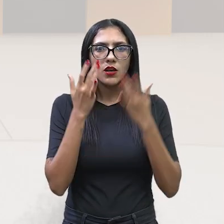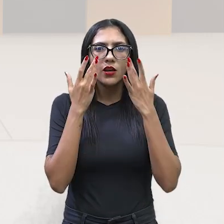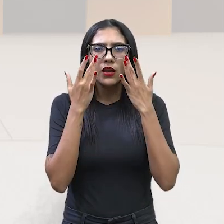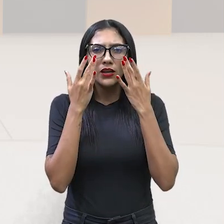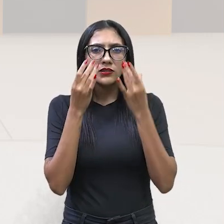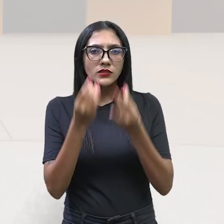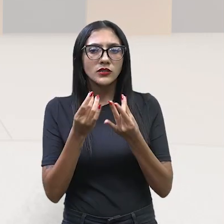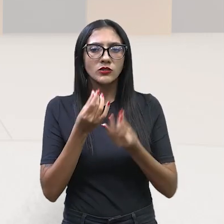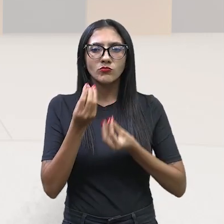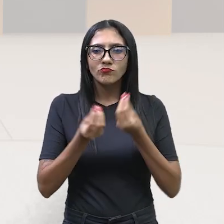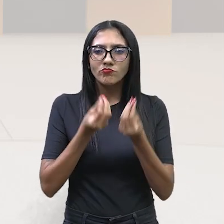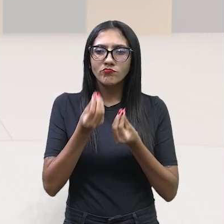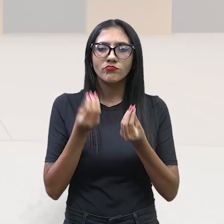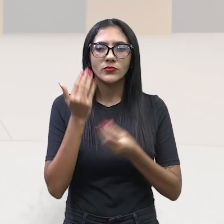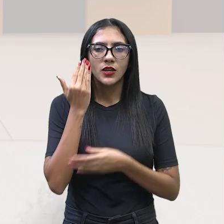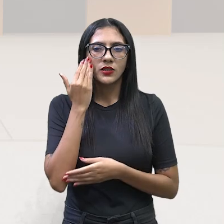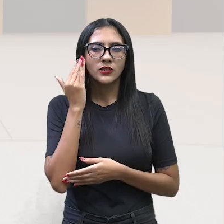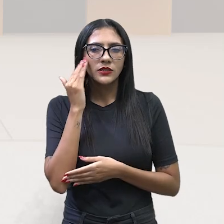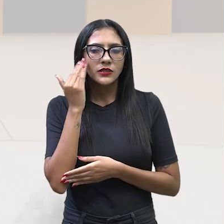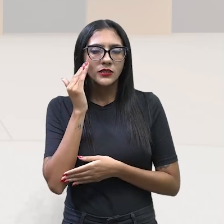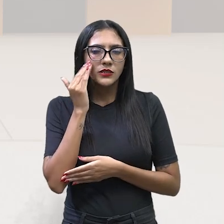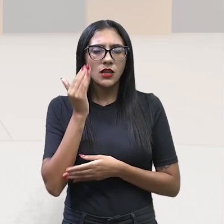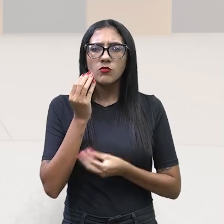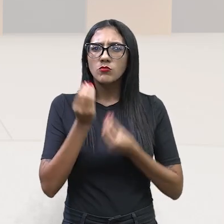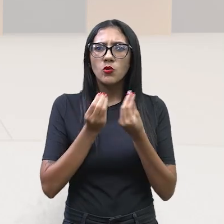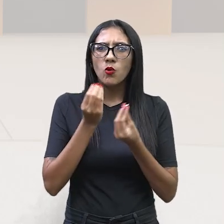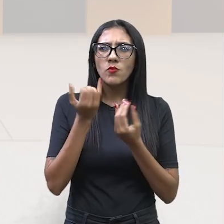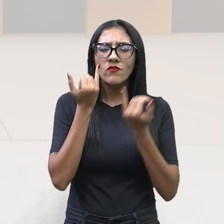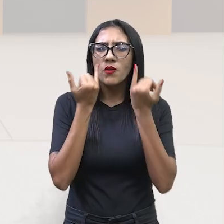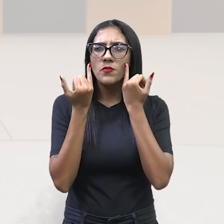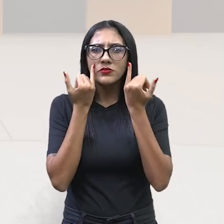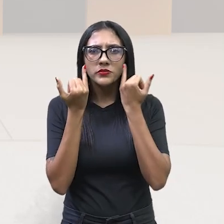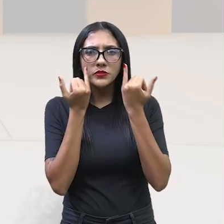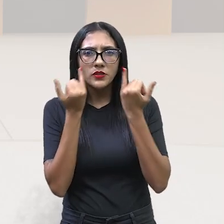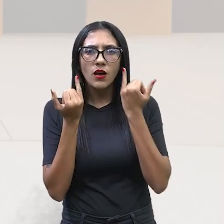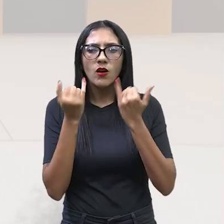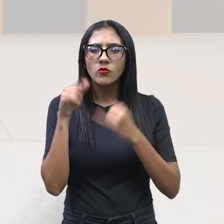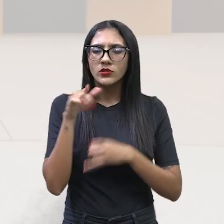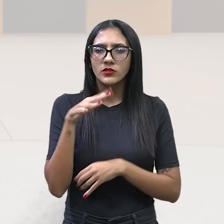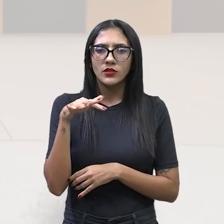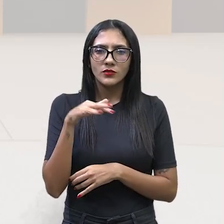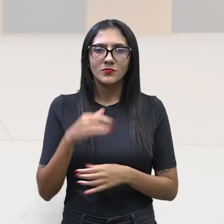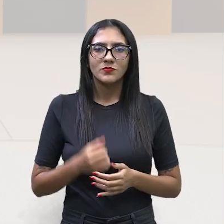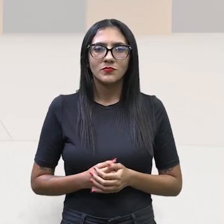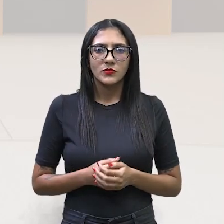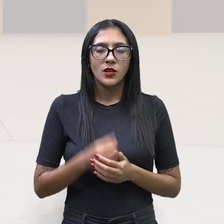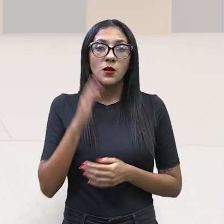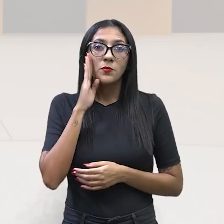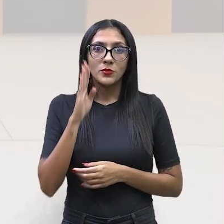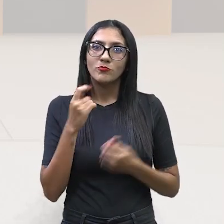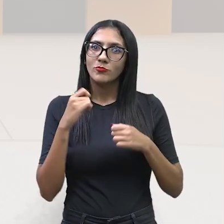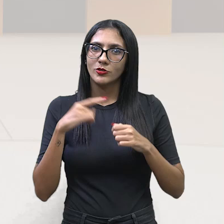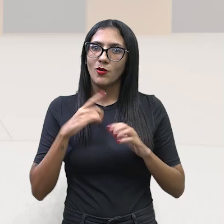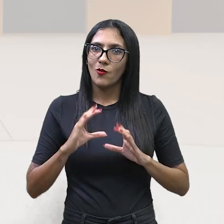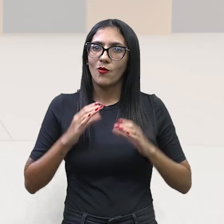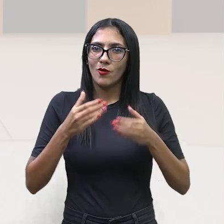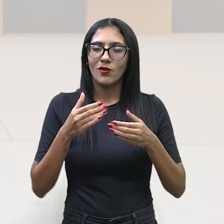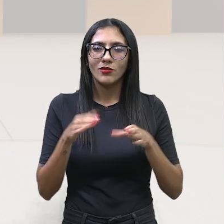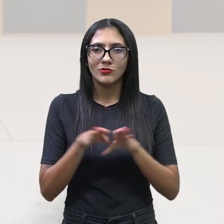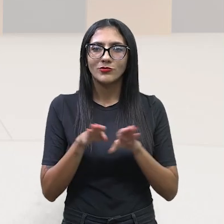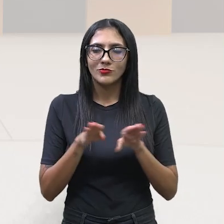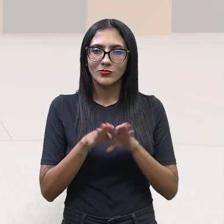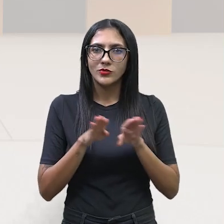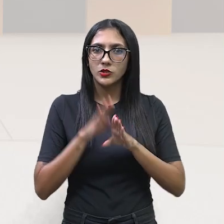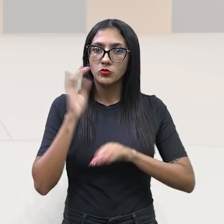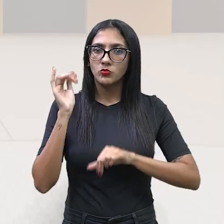está exatamente, acompanhando sempre como está o mundo, né? Isso, exatamente, e principalmente ter coragem, né? de abraçar a mudança